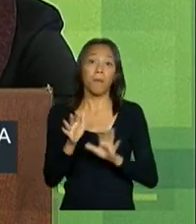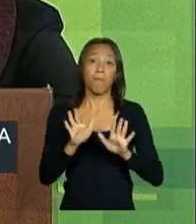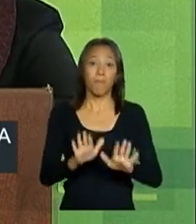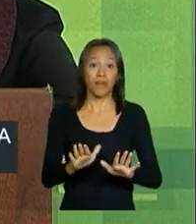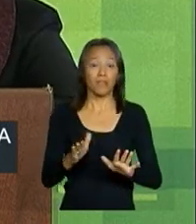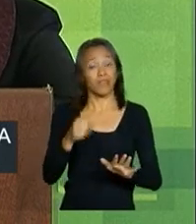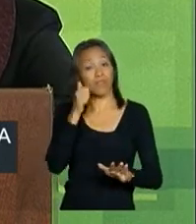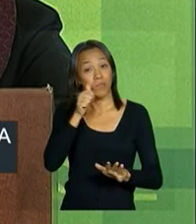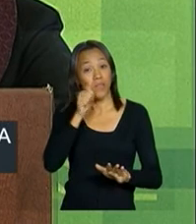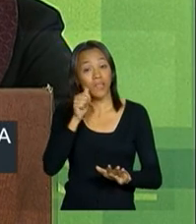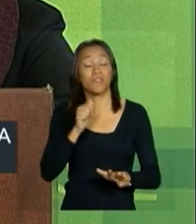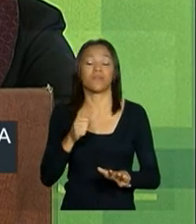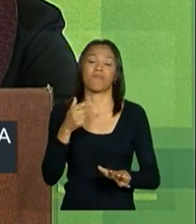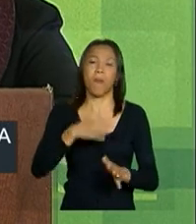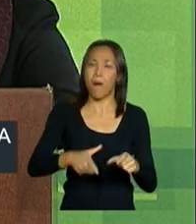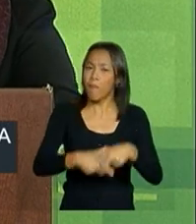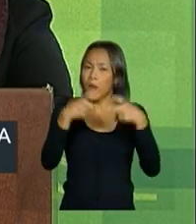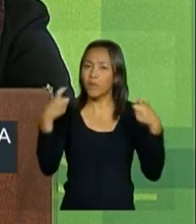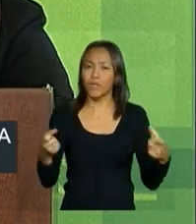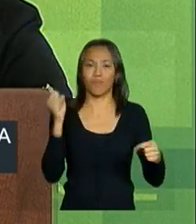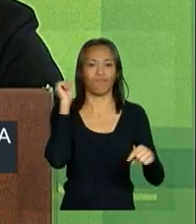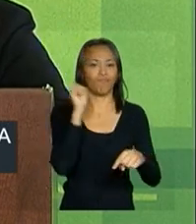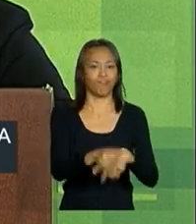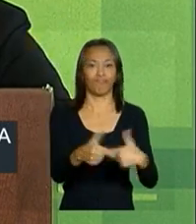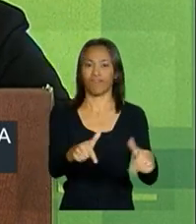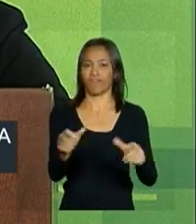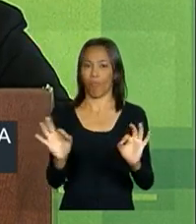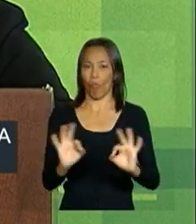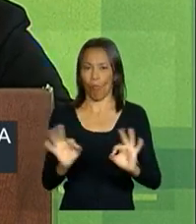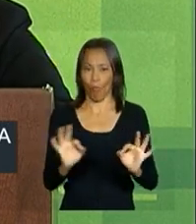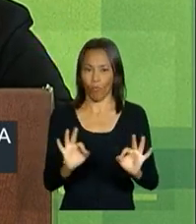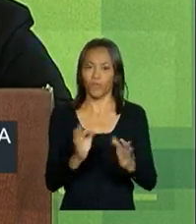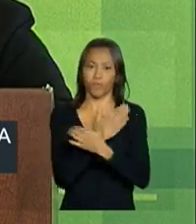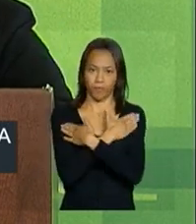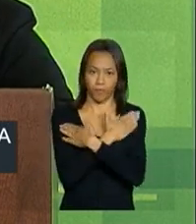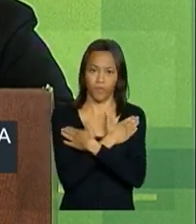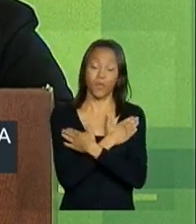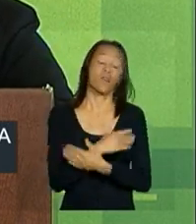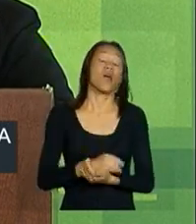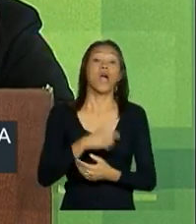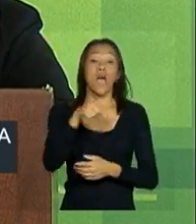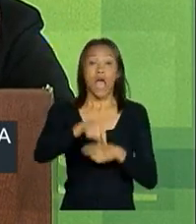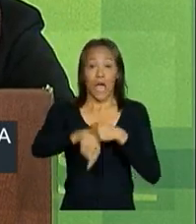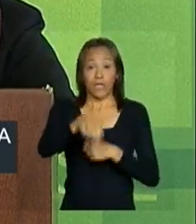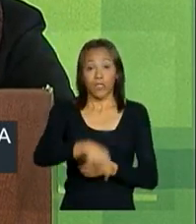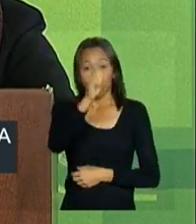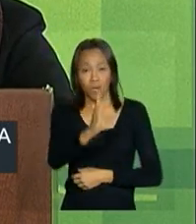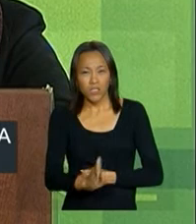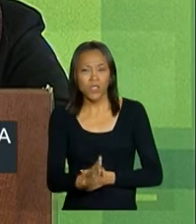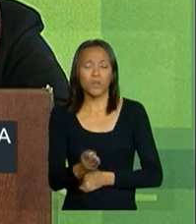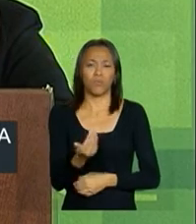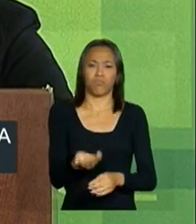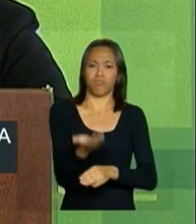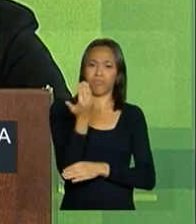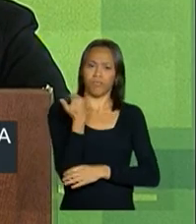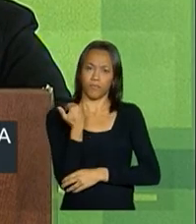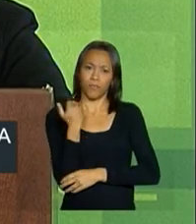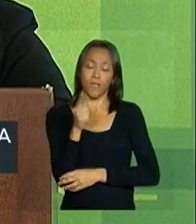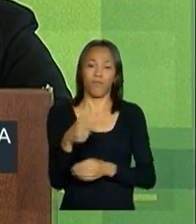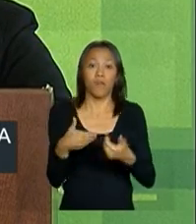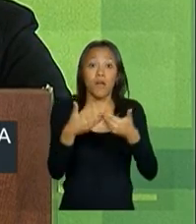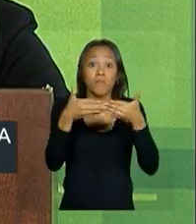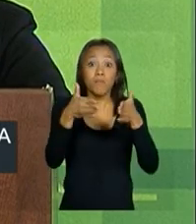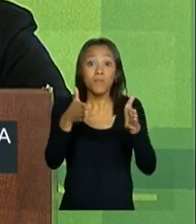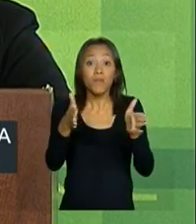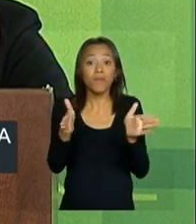mais expostas ao desemprego no Brasil na última década ampliaram-se as transformações na vida